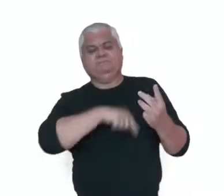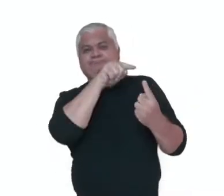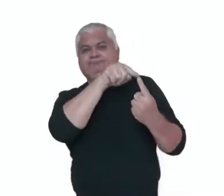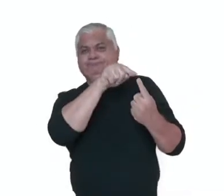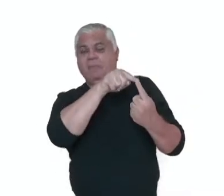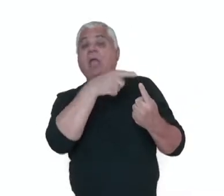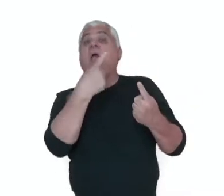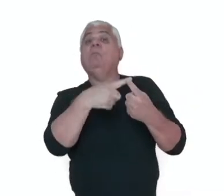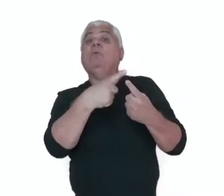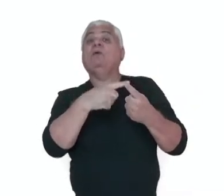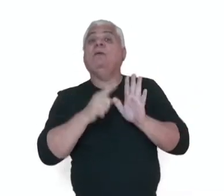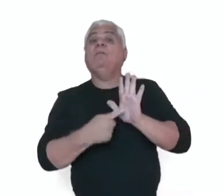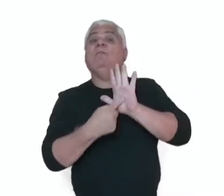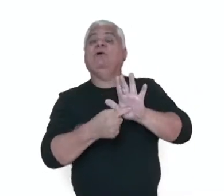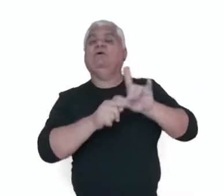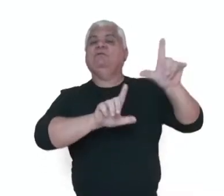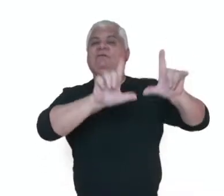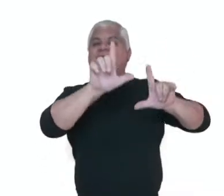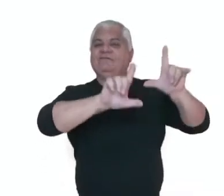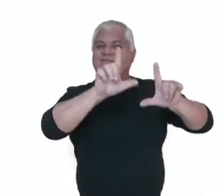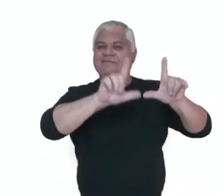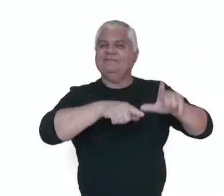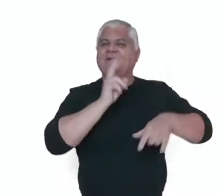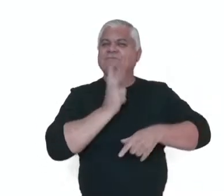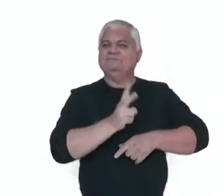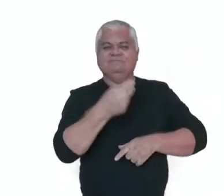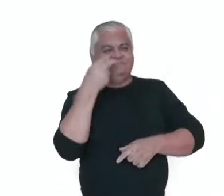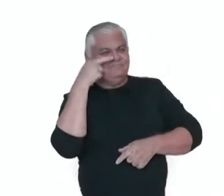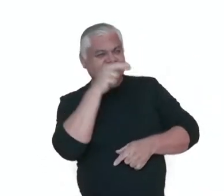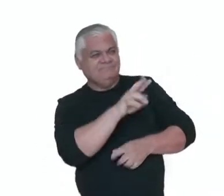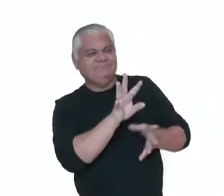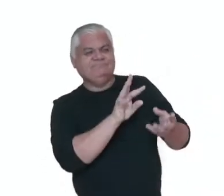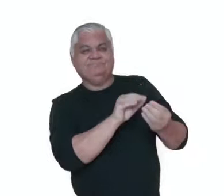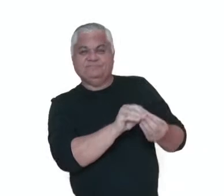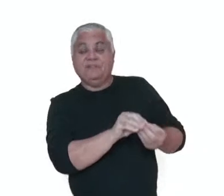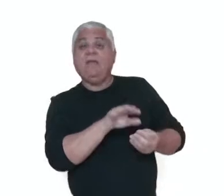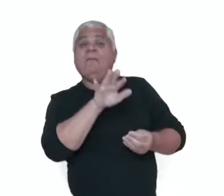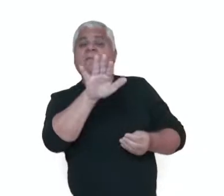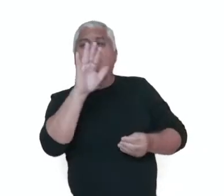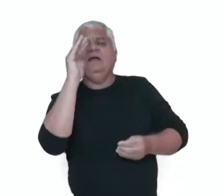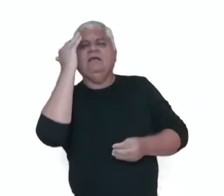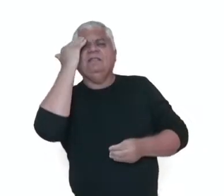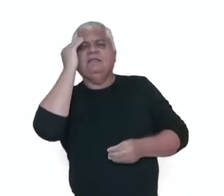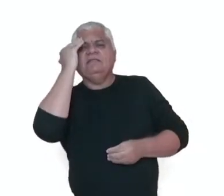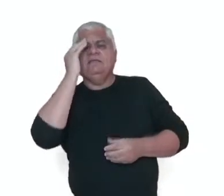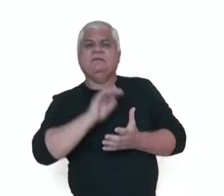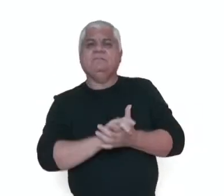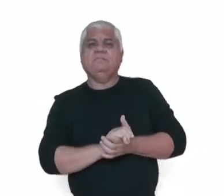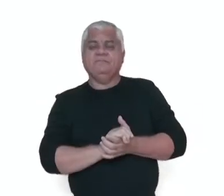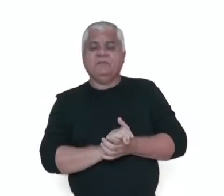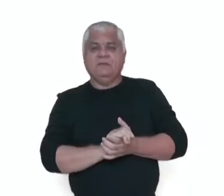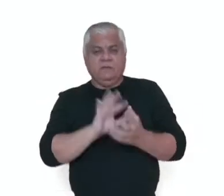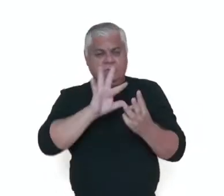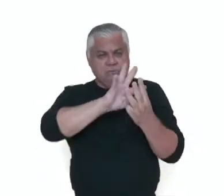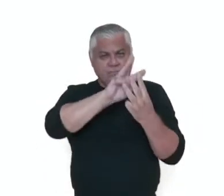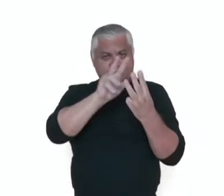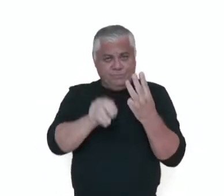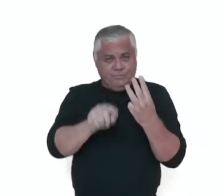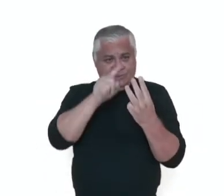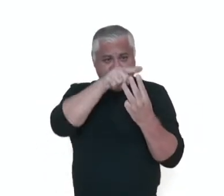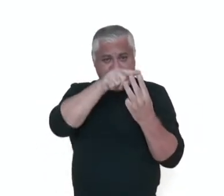serem aquelas que aparecem na televisão com mais frequência, e nós precisamos entender isso. Todas essas